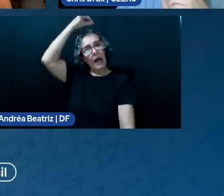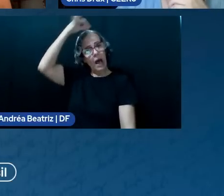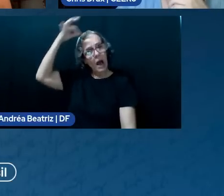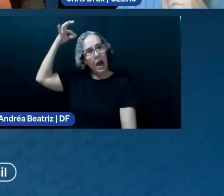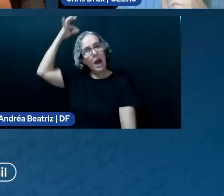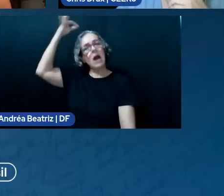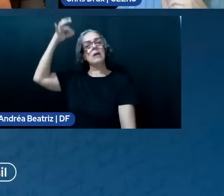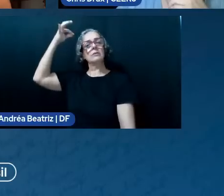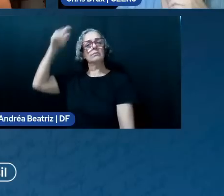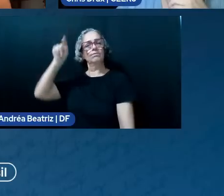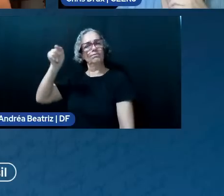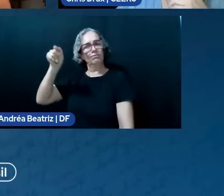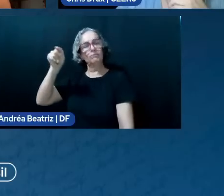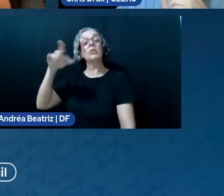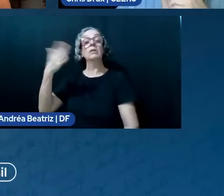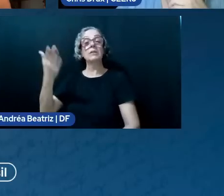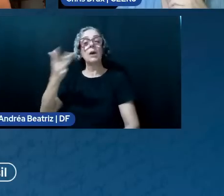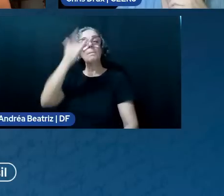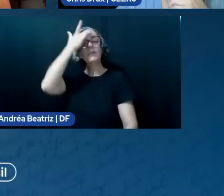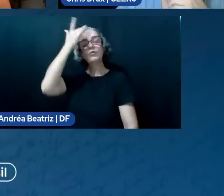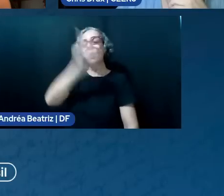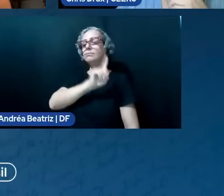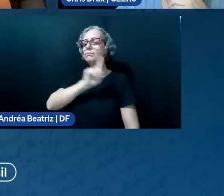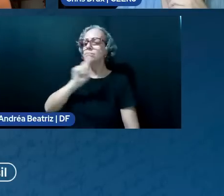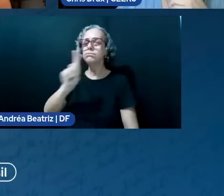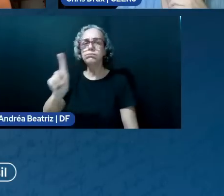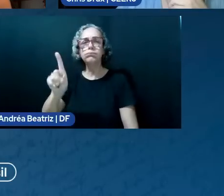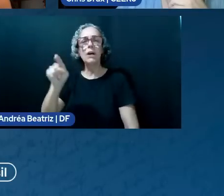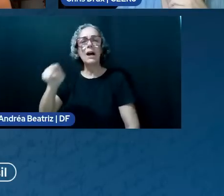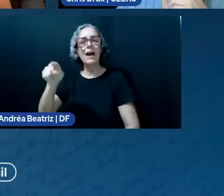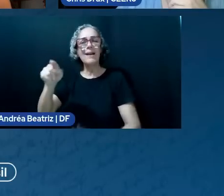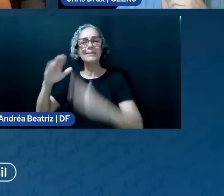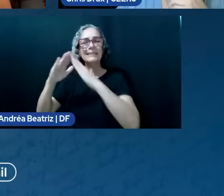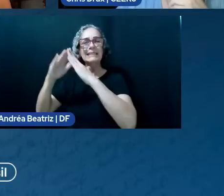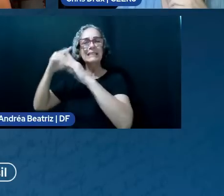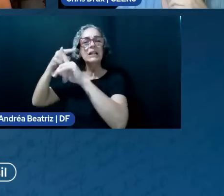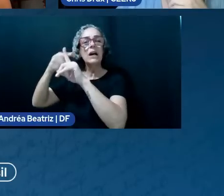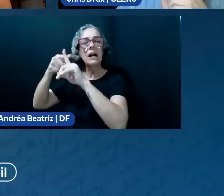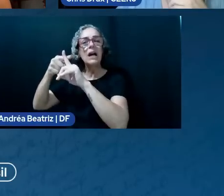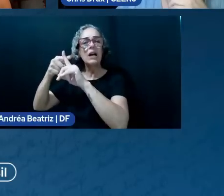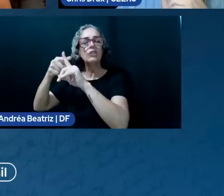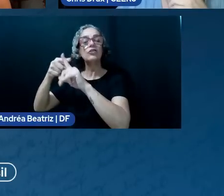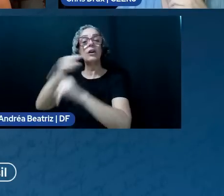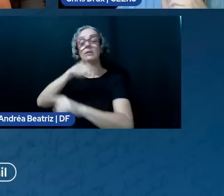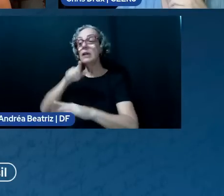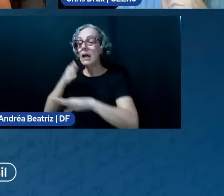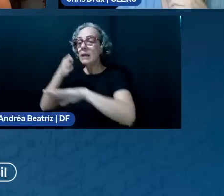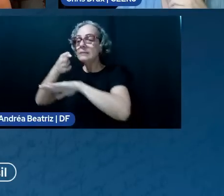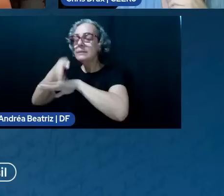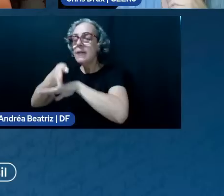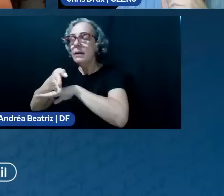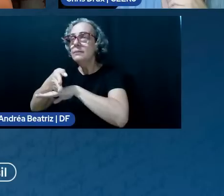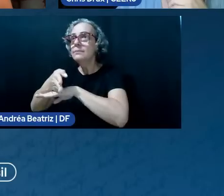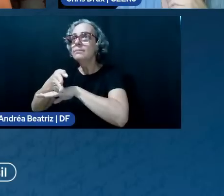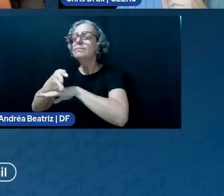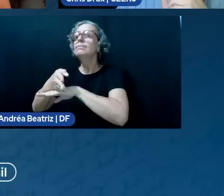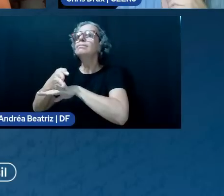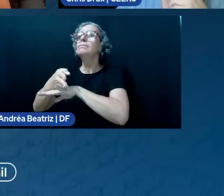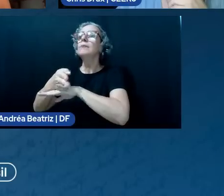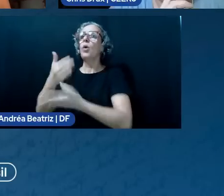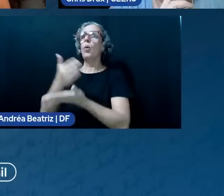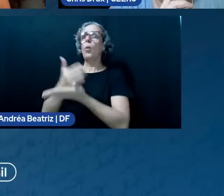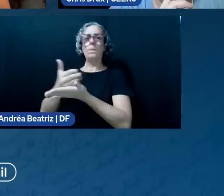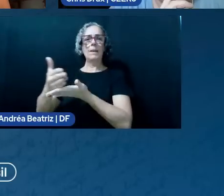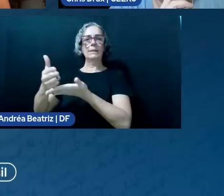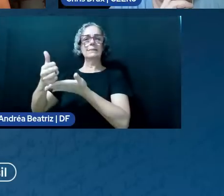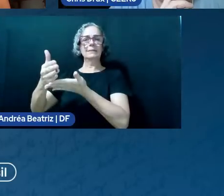lá, ao túmulo desse padre, elas convulsionavam, entravam numa espécie de transe e